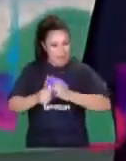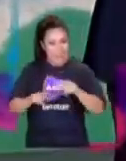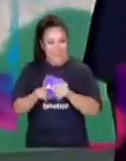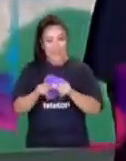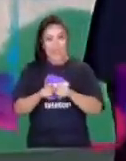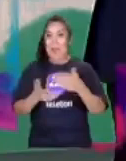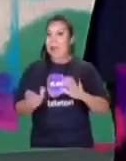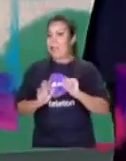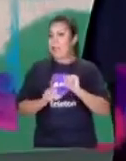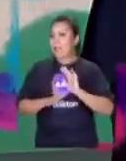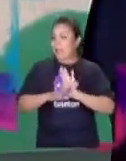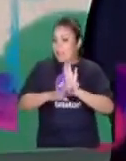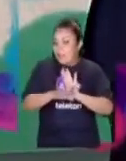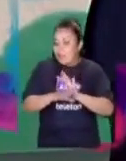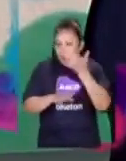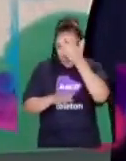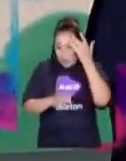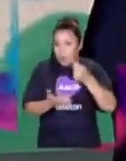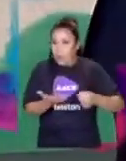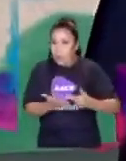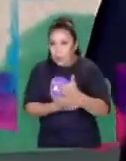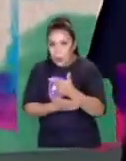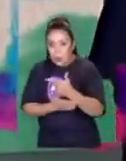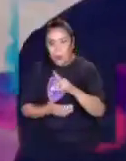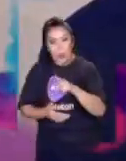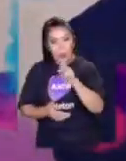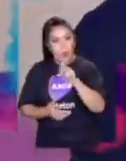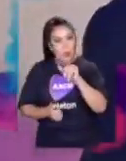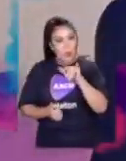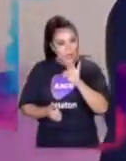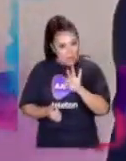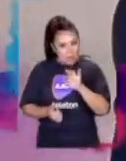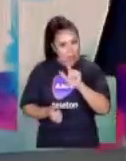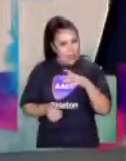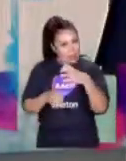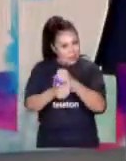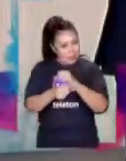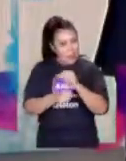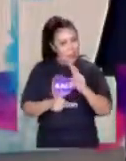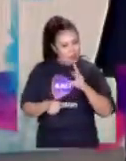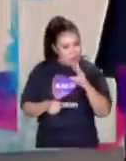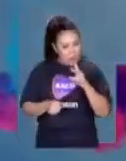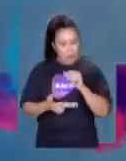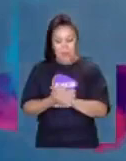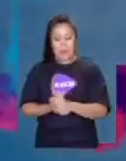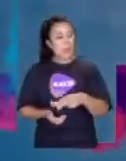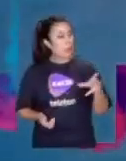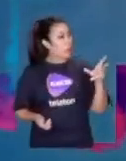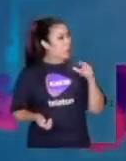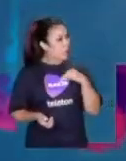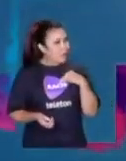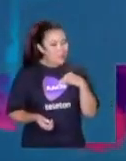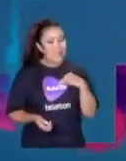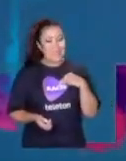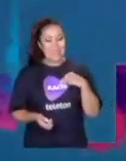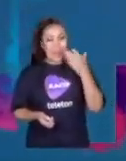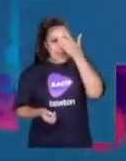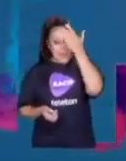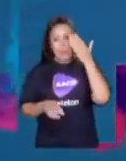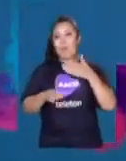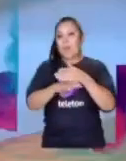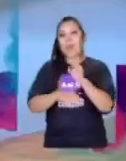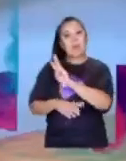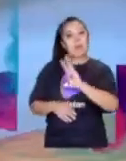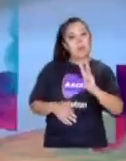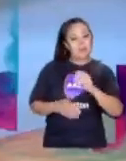essa doação é por quem comprou o kit, aí somou nesse valor aí. Isso mesmo. Uau, gente. Que entraram no